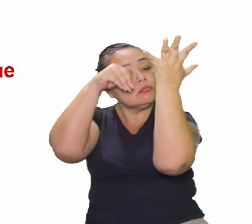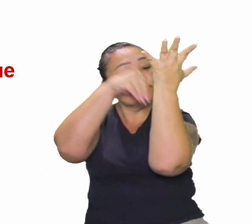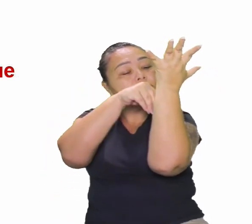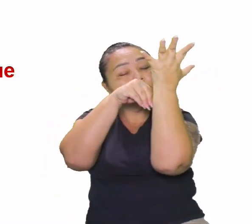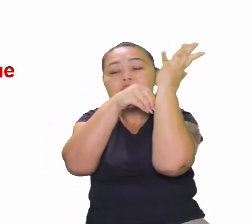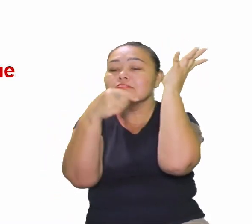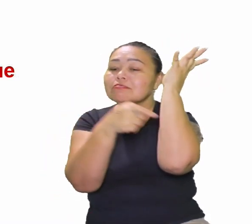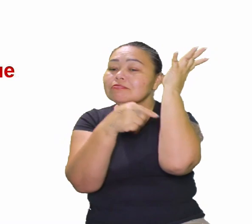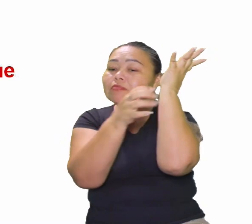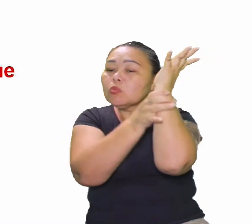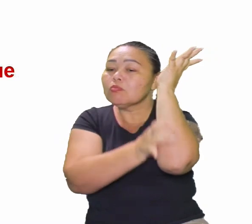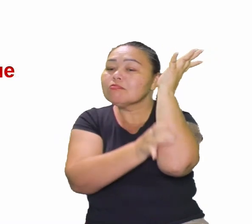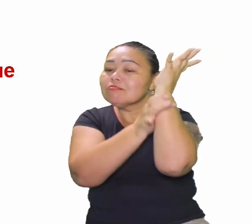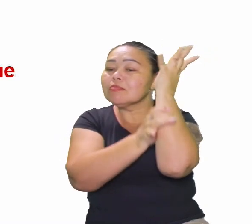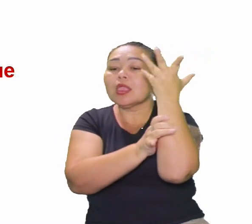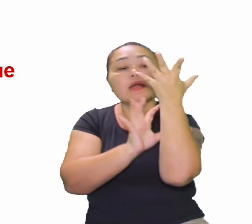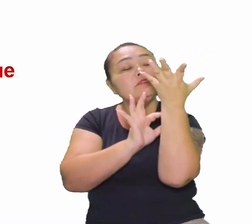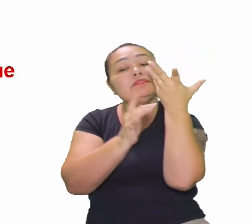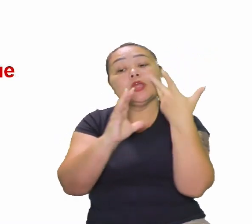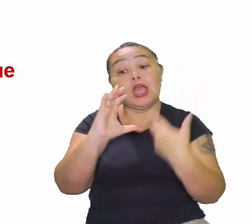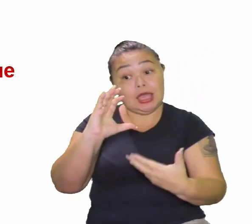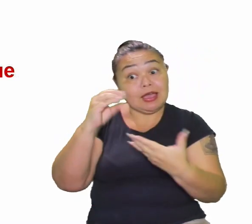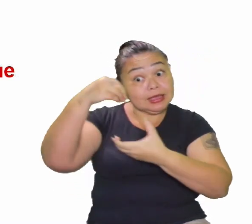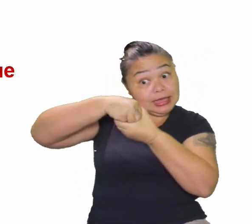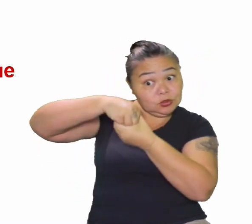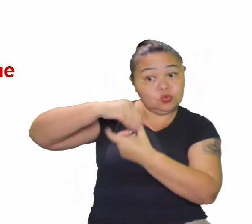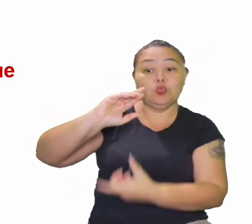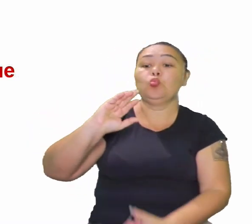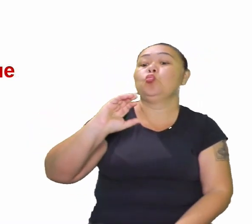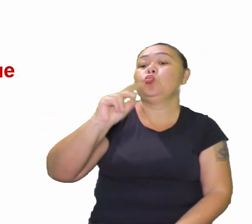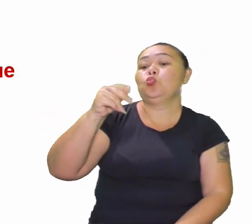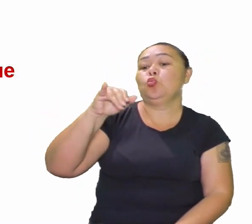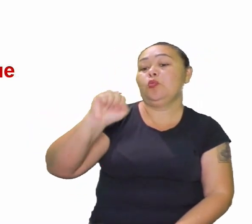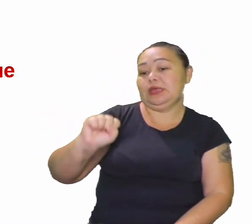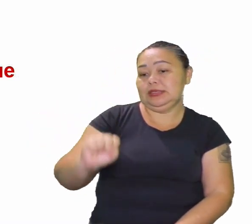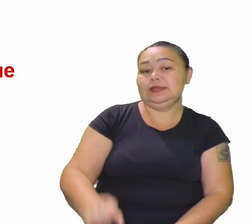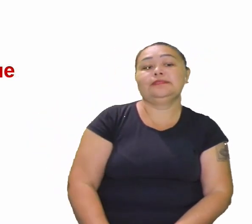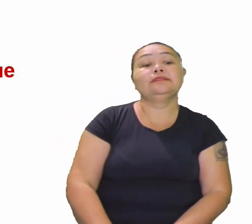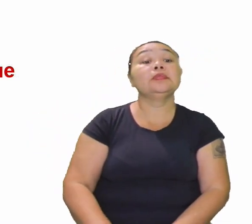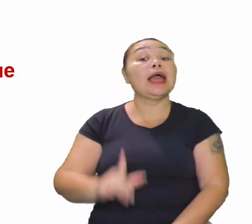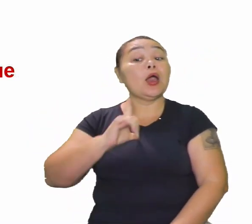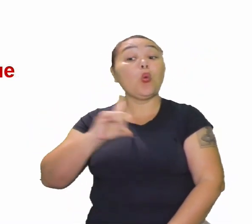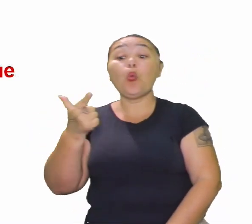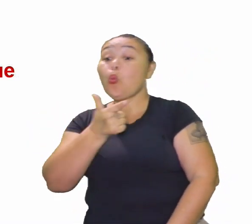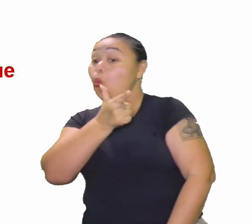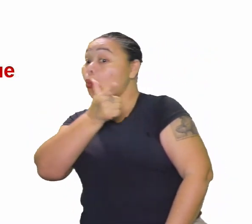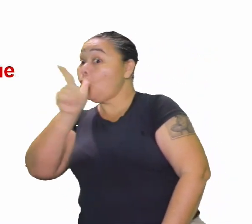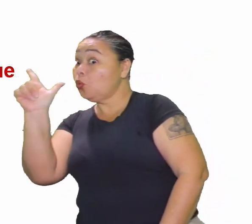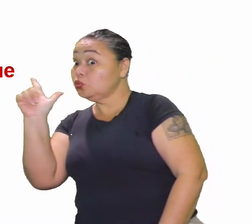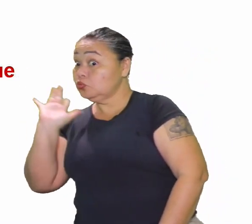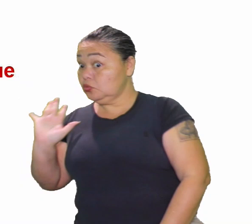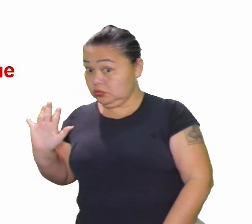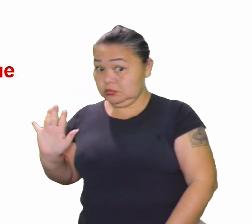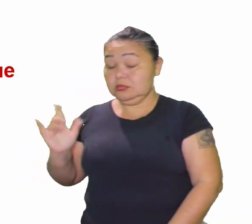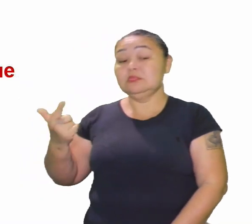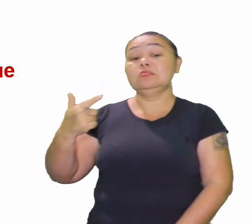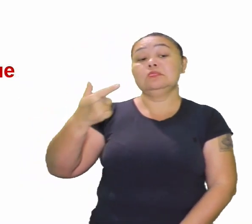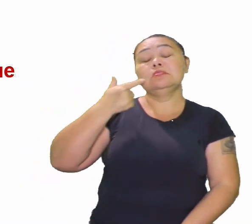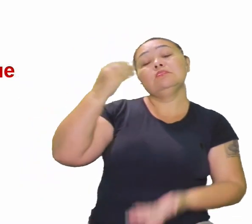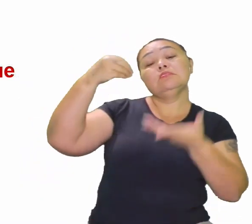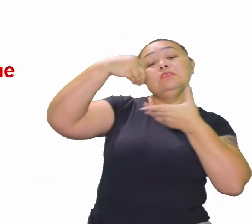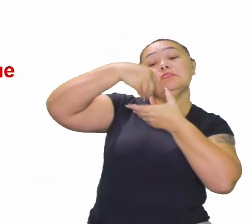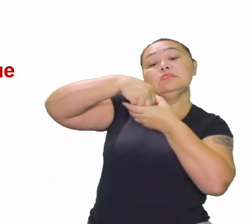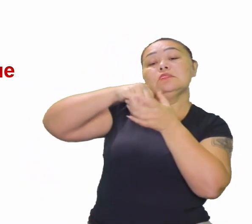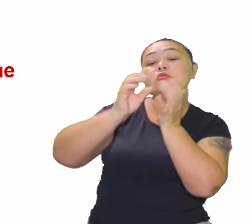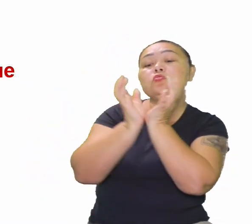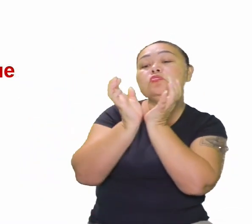na região do tronco, os cupins, eles, né? Ou a gente vai ter esses cupins construindo seus